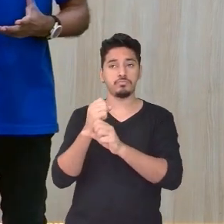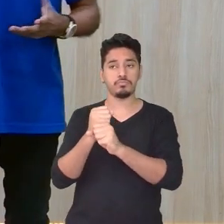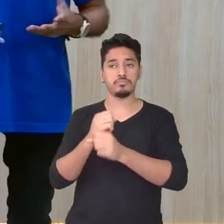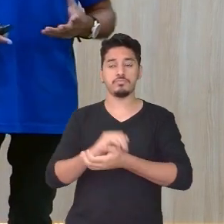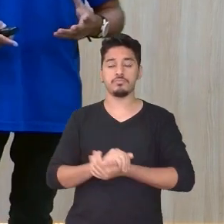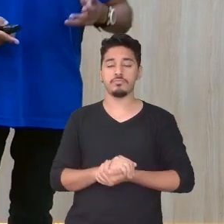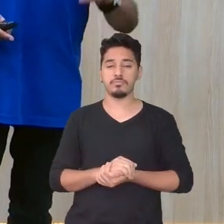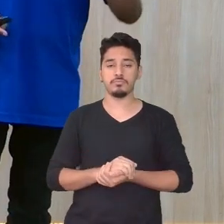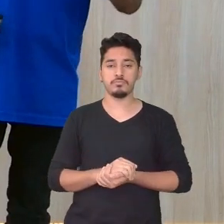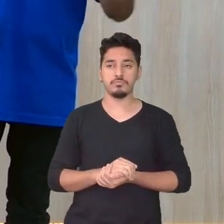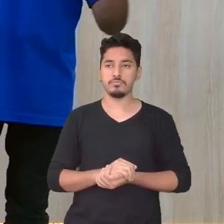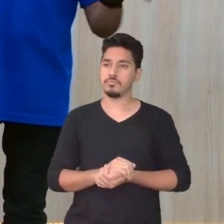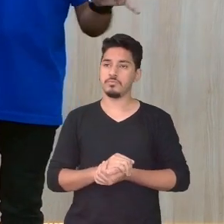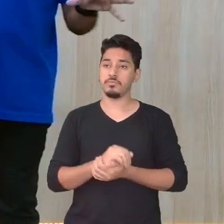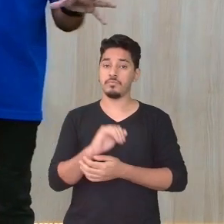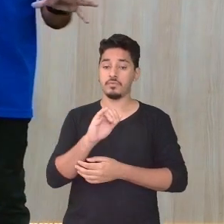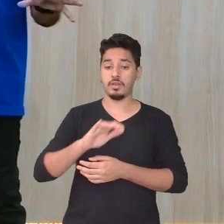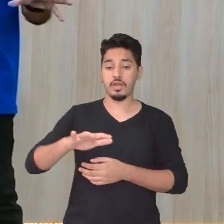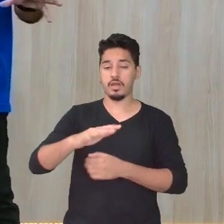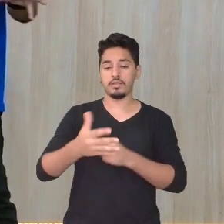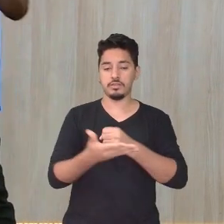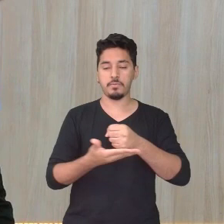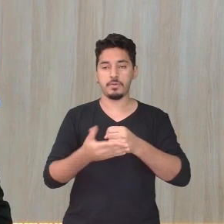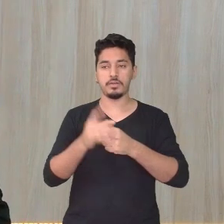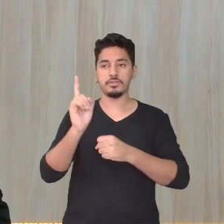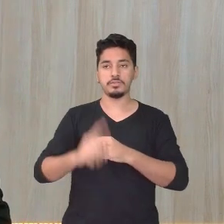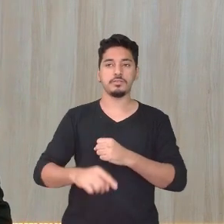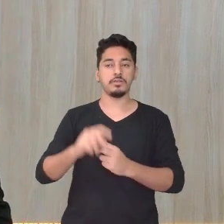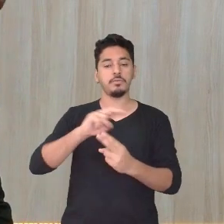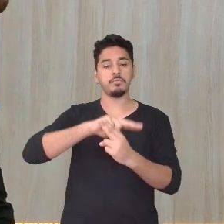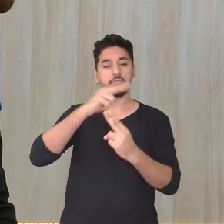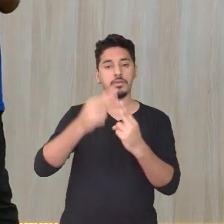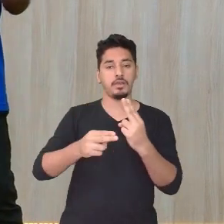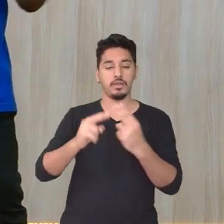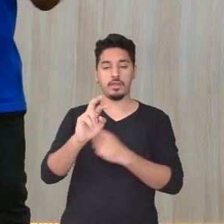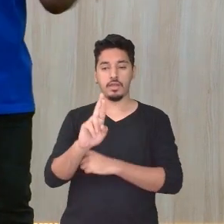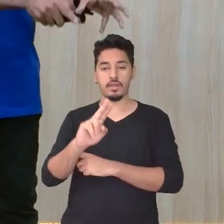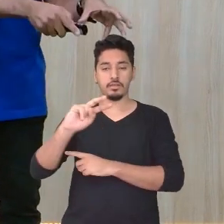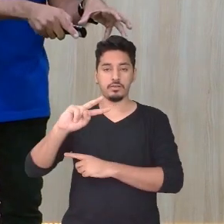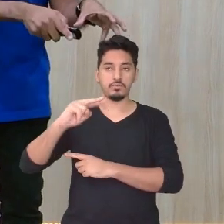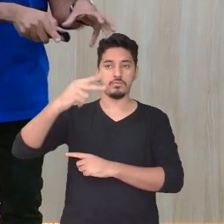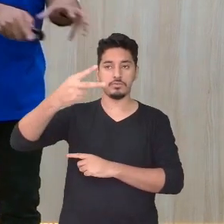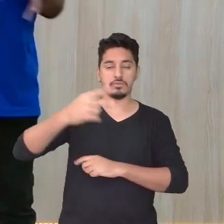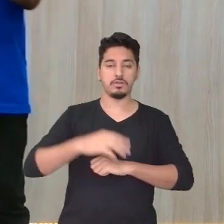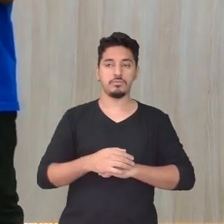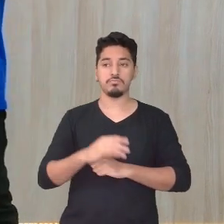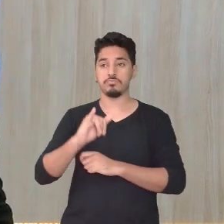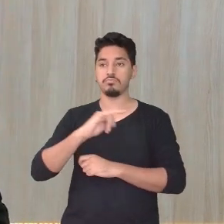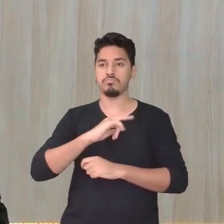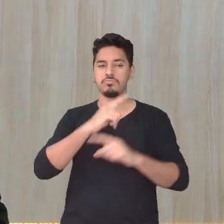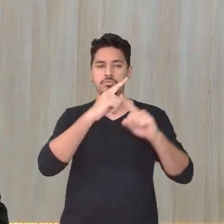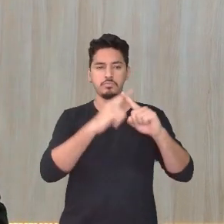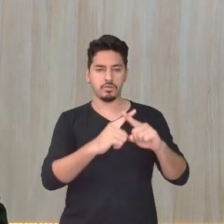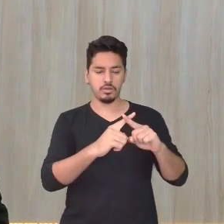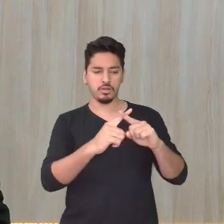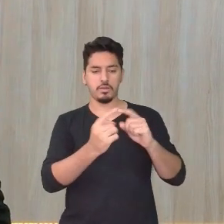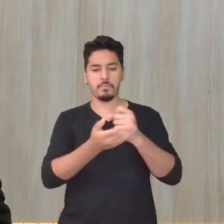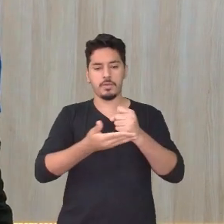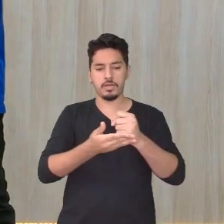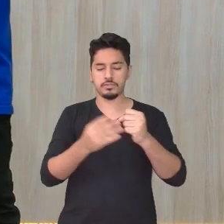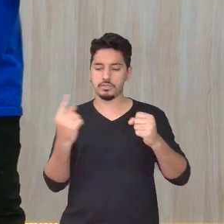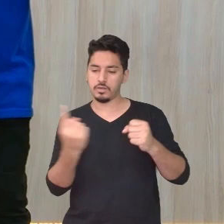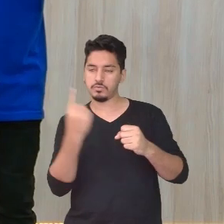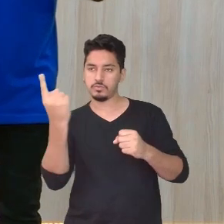numa boa. E a área da base é πr ao quadrado e eu tenho uma altura. Se eu multiplicar a área da base pela altura, lembrando que esse π